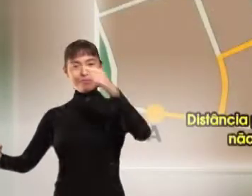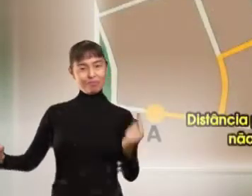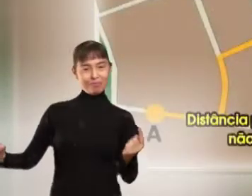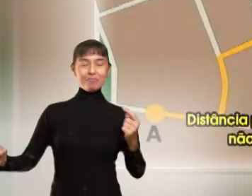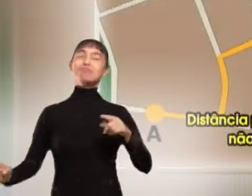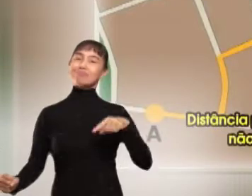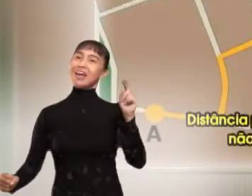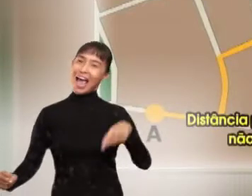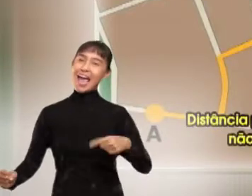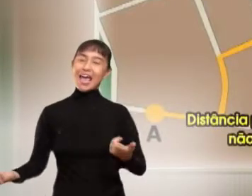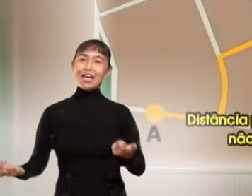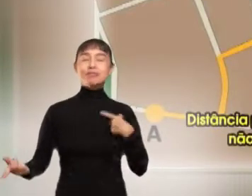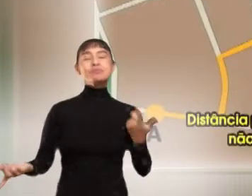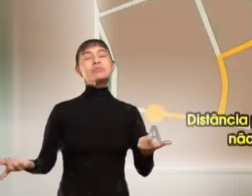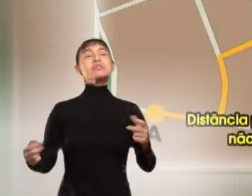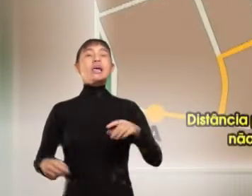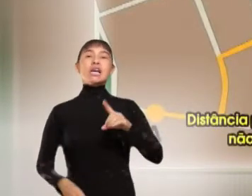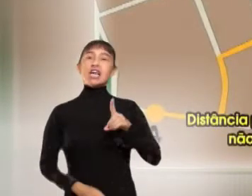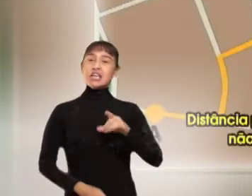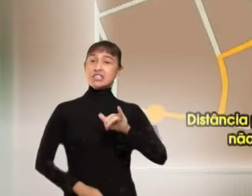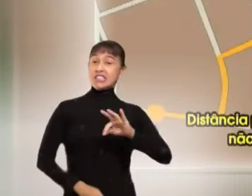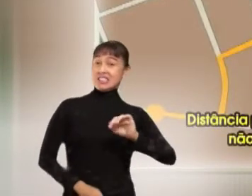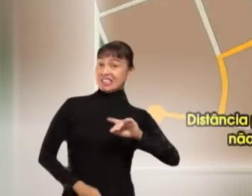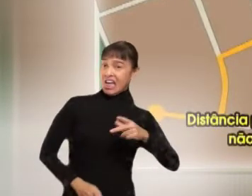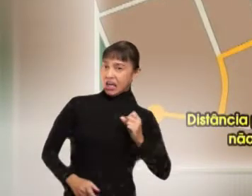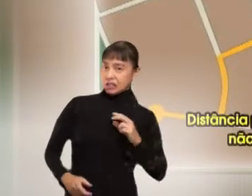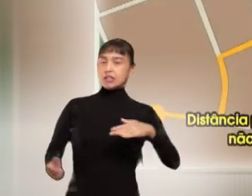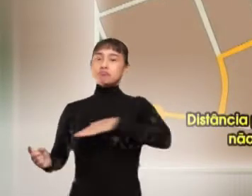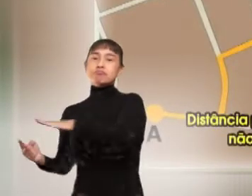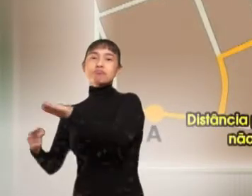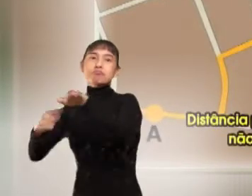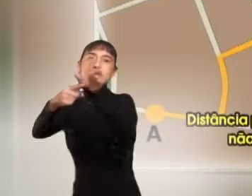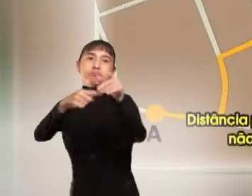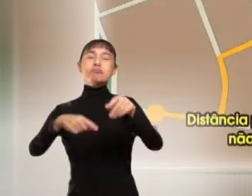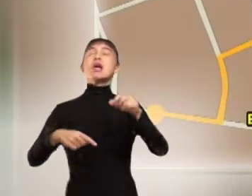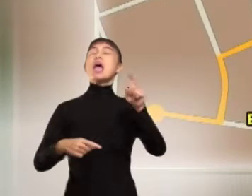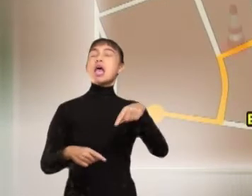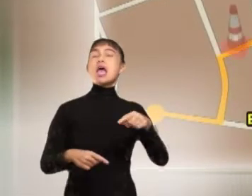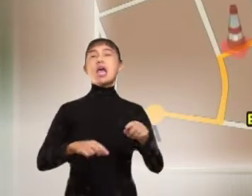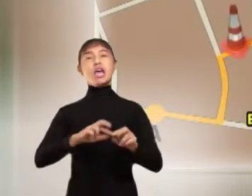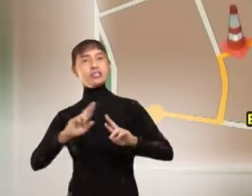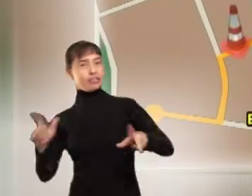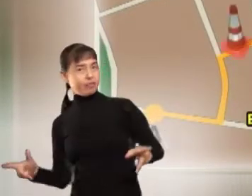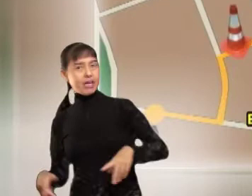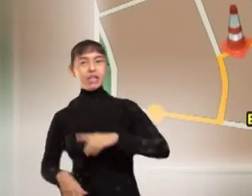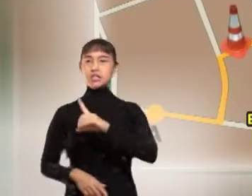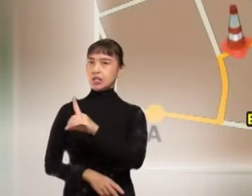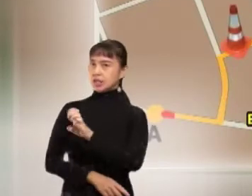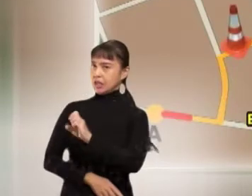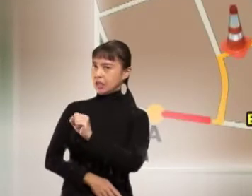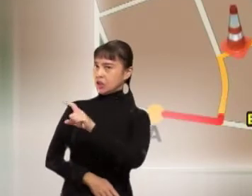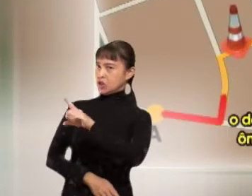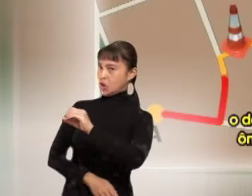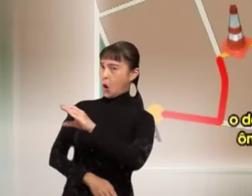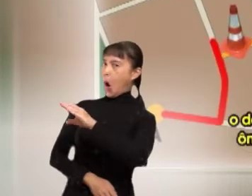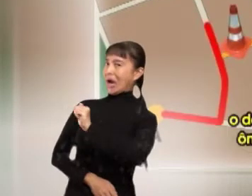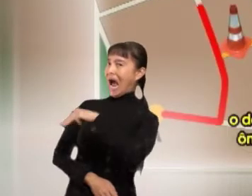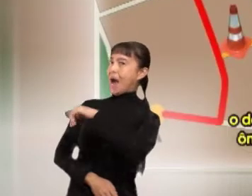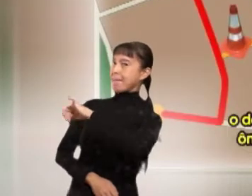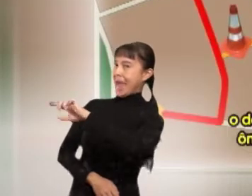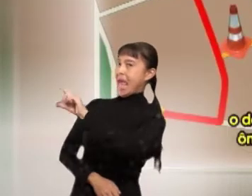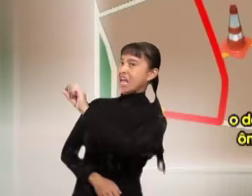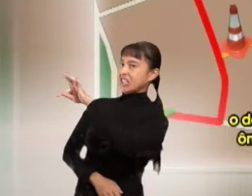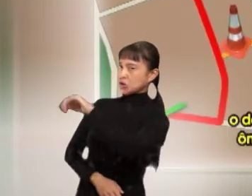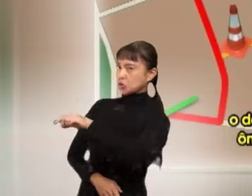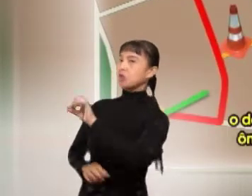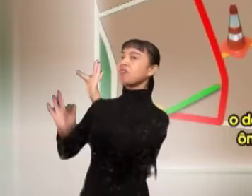Distância percorrida e deslocamento não são a mesma coisa. Embora o caminho tenha mudado, o